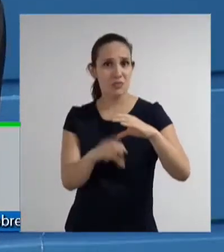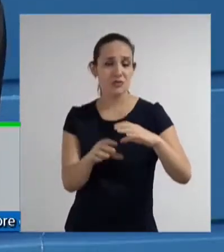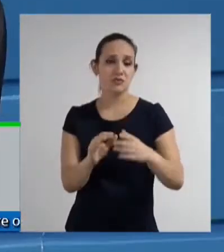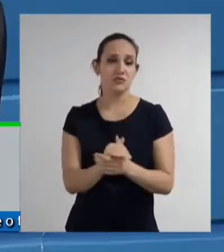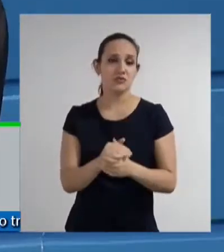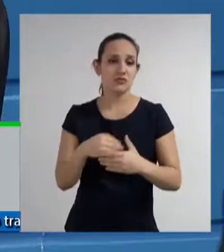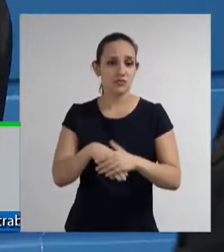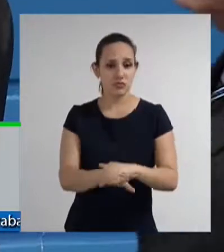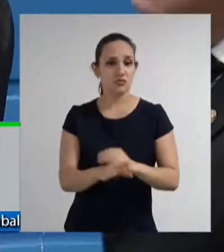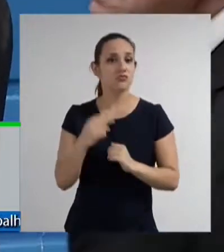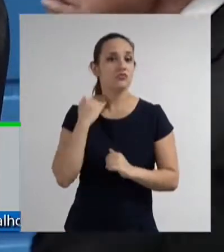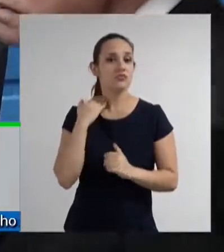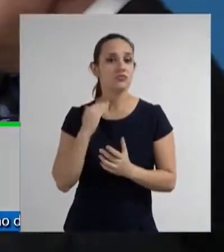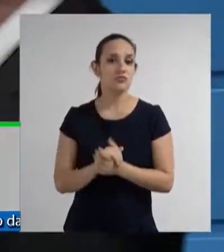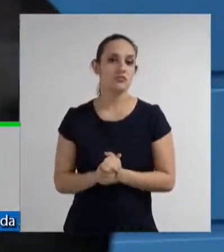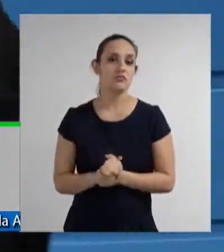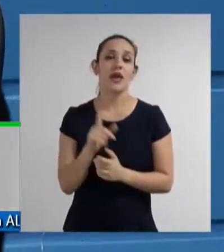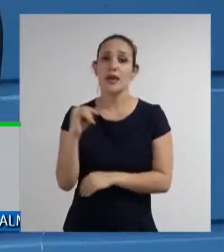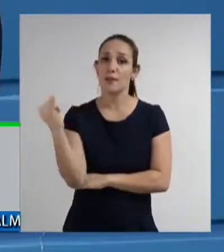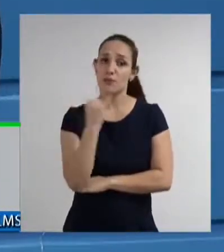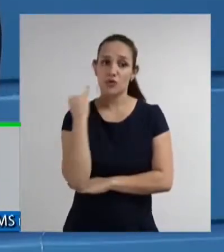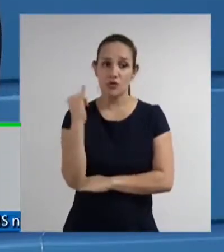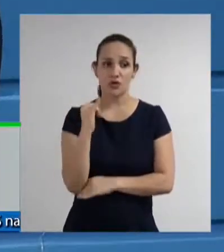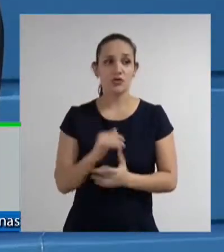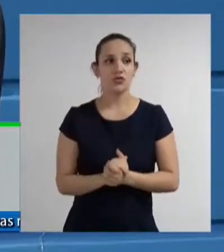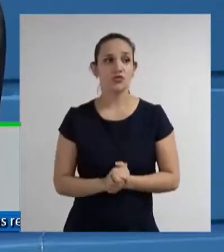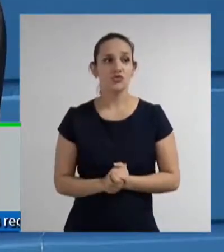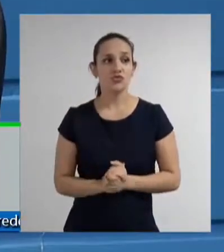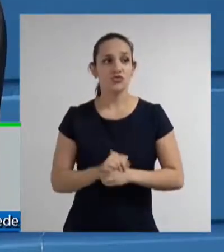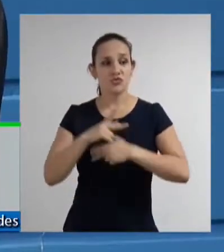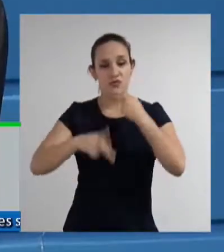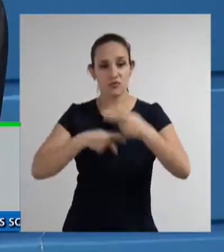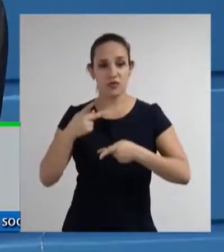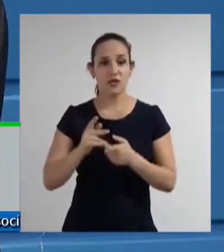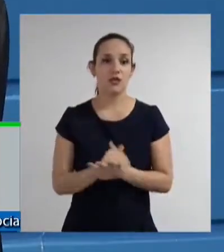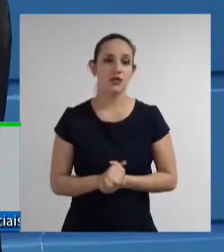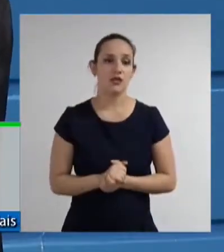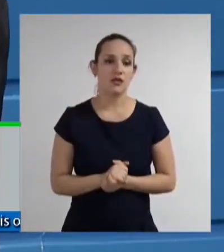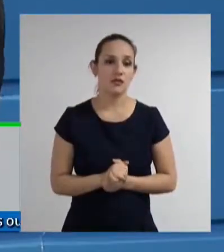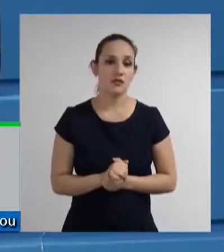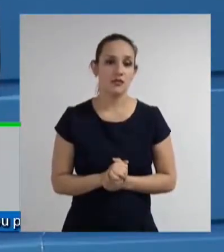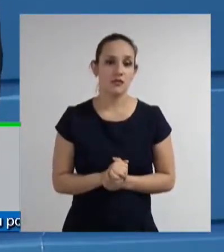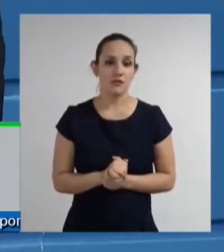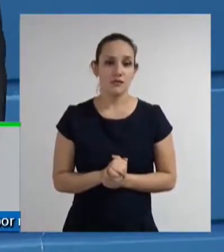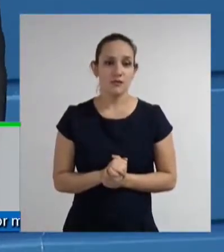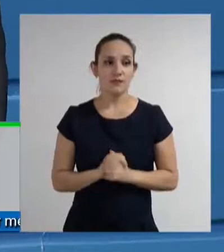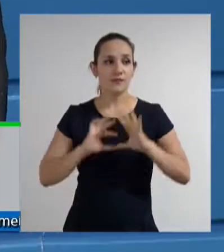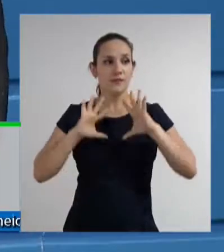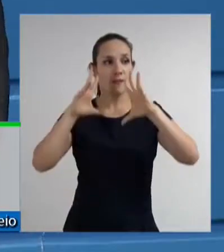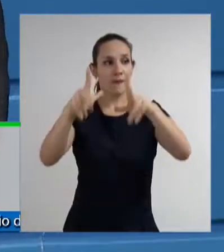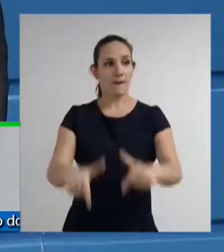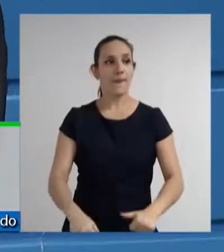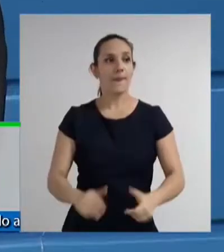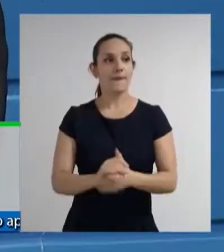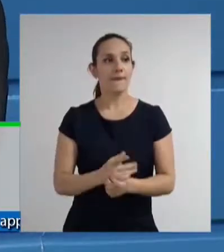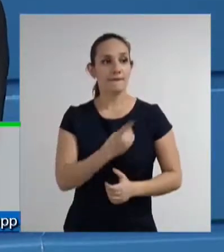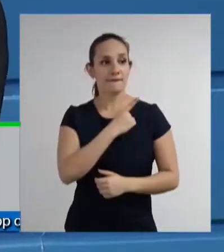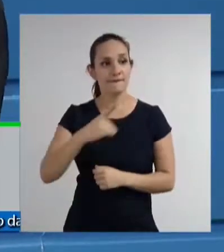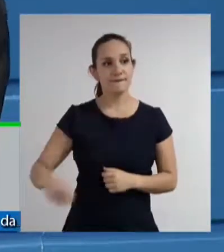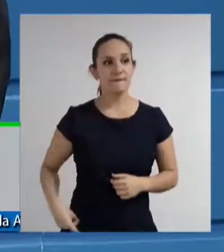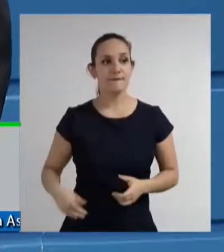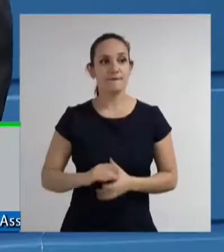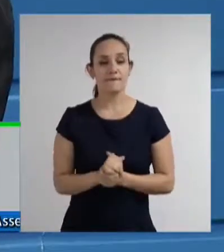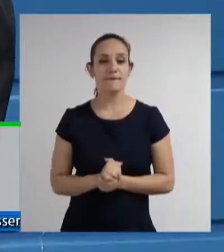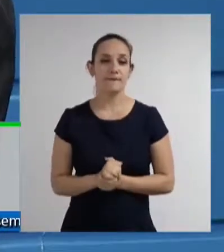processo. É importante aqui mencionar aos deputados que compõem